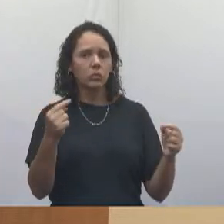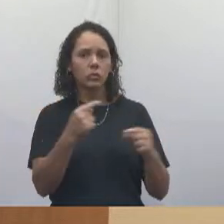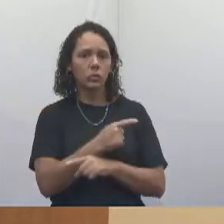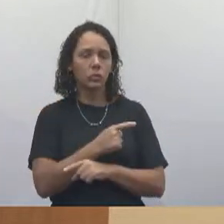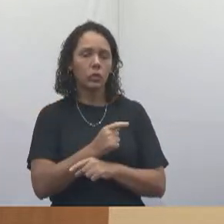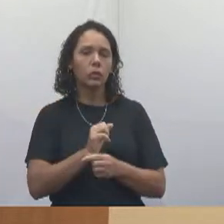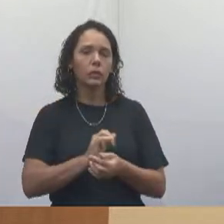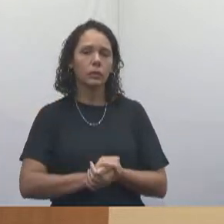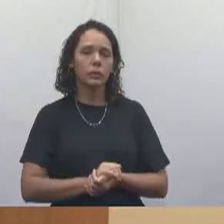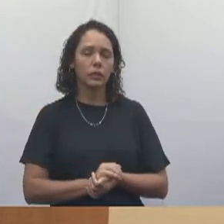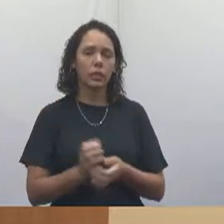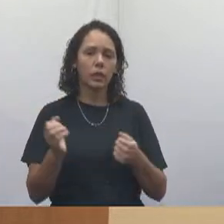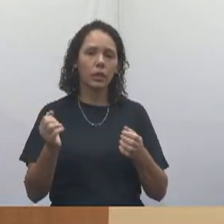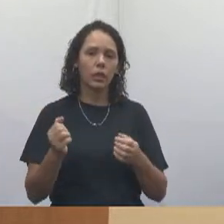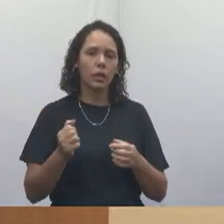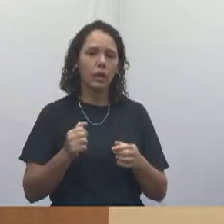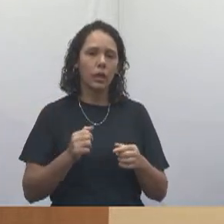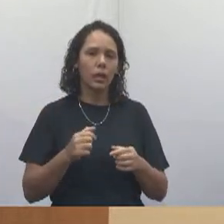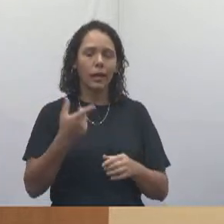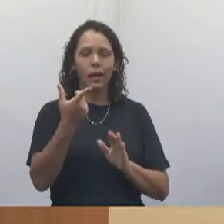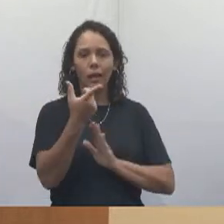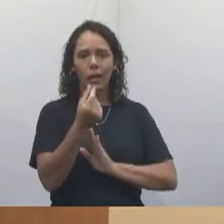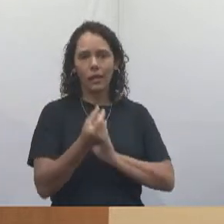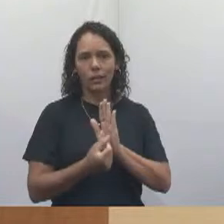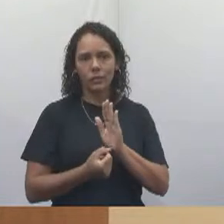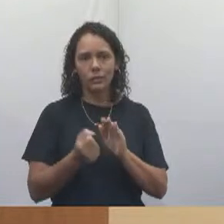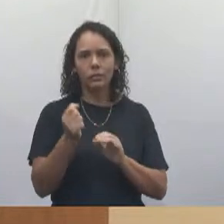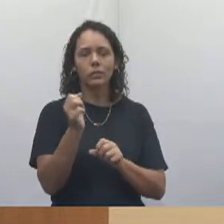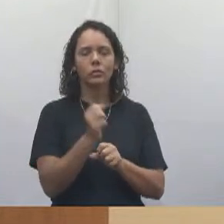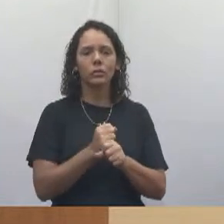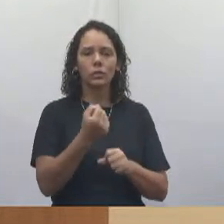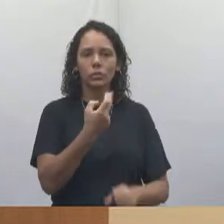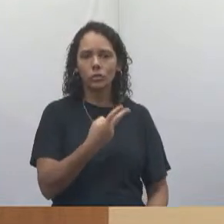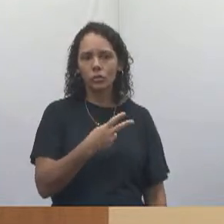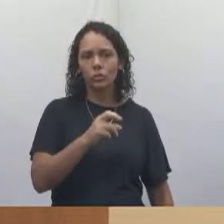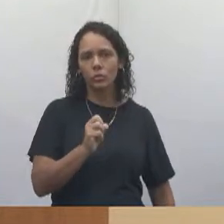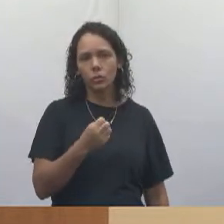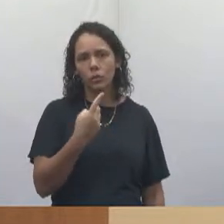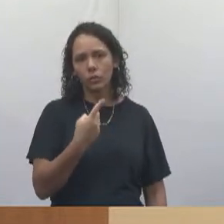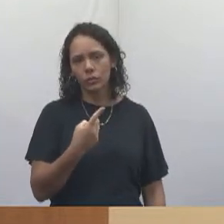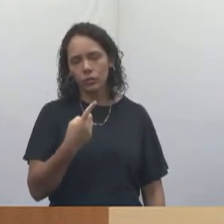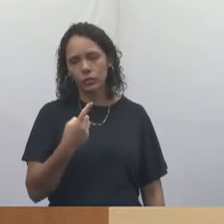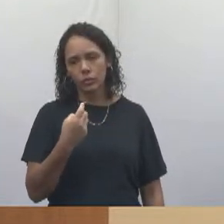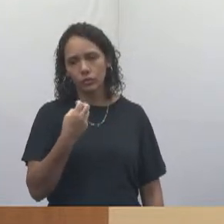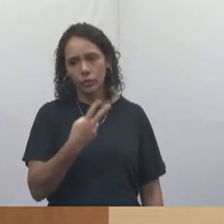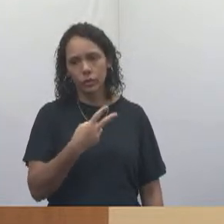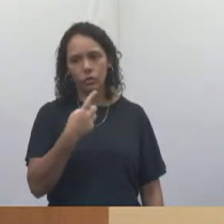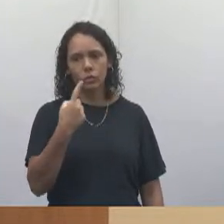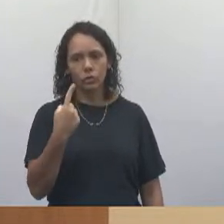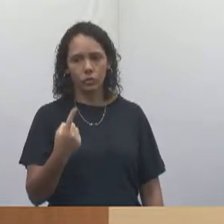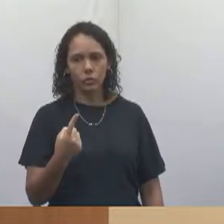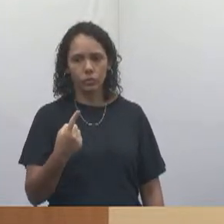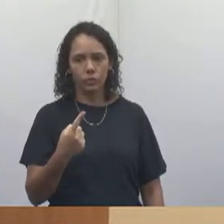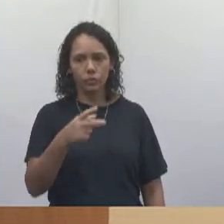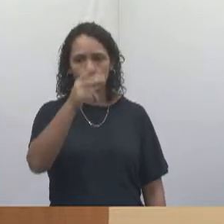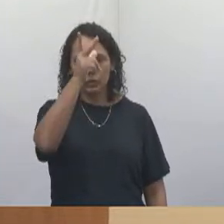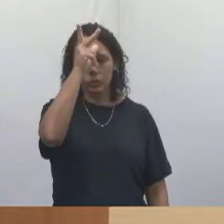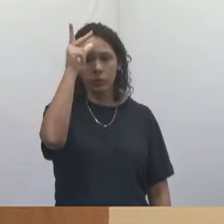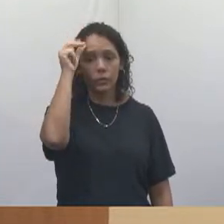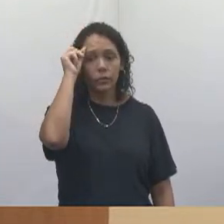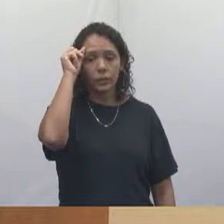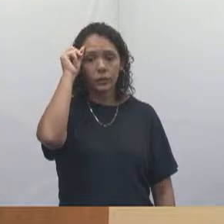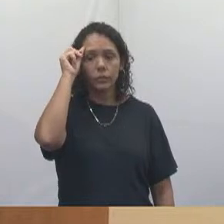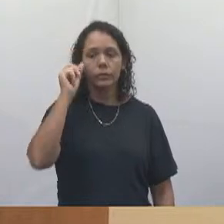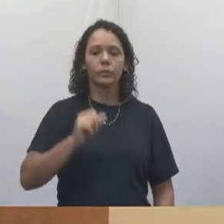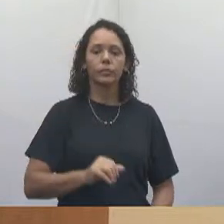ao exercício de 2021, à prestação de contas do exercício de 2021 da Prefeitura Municipal de